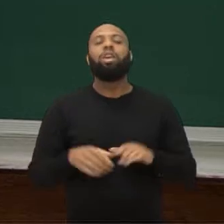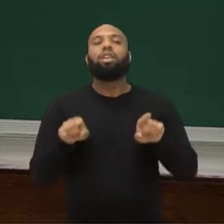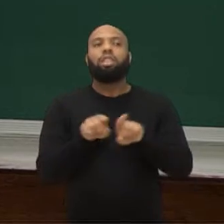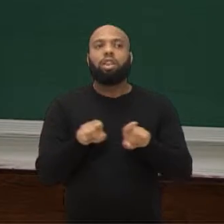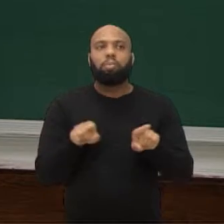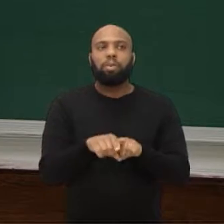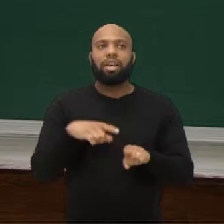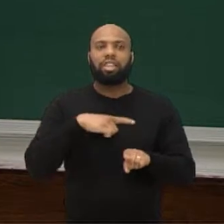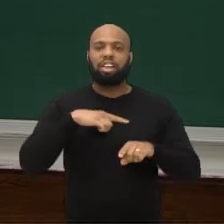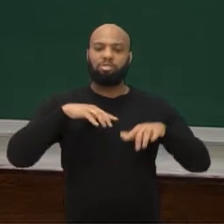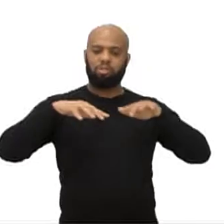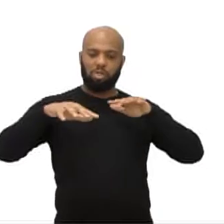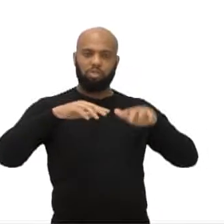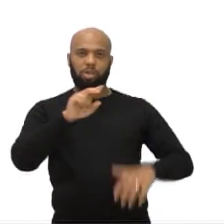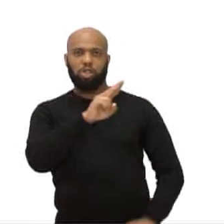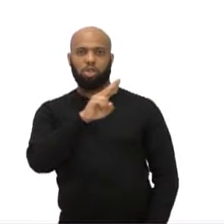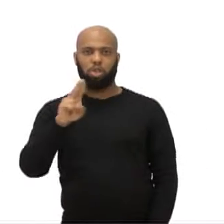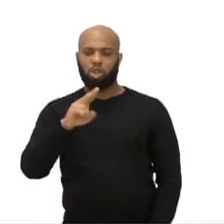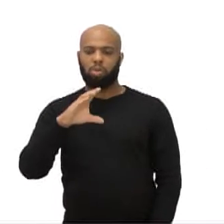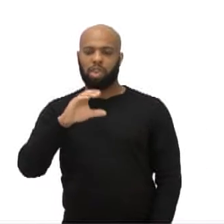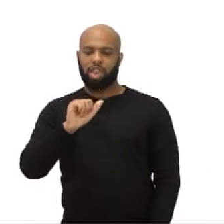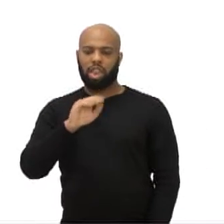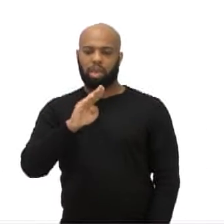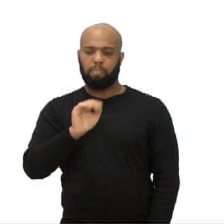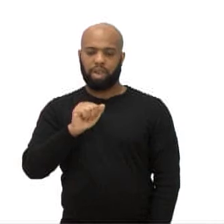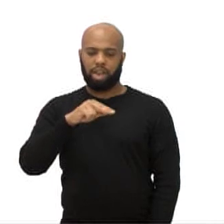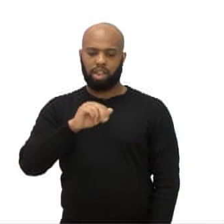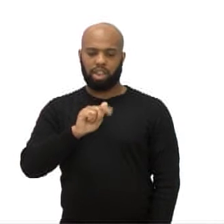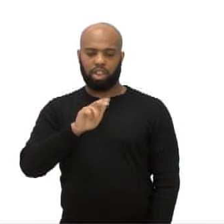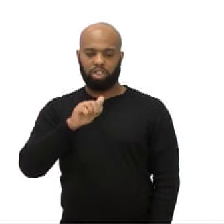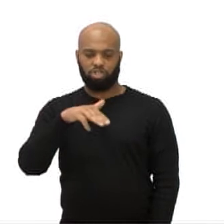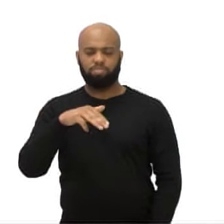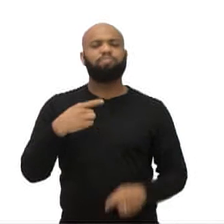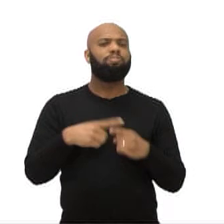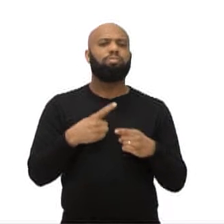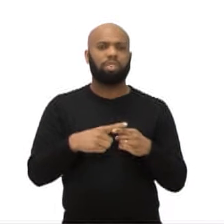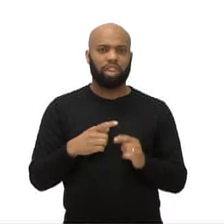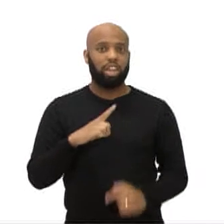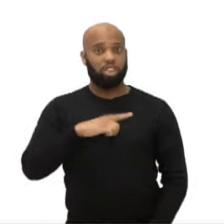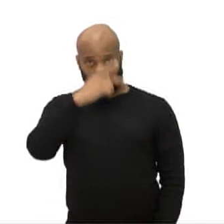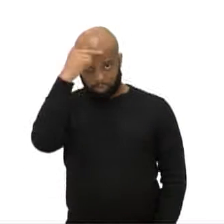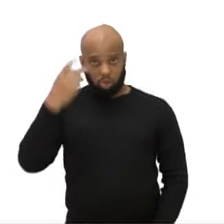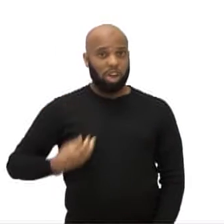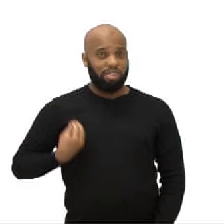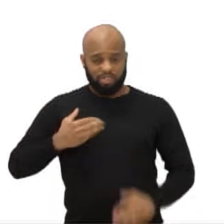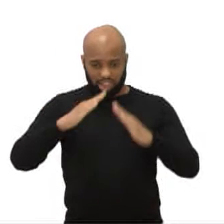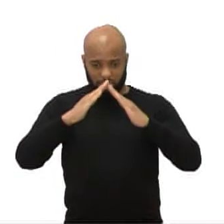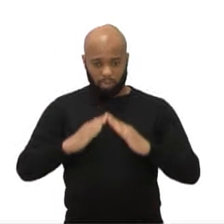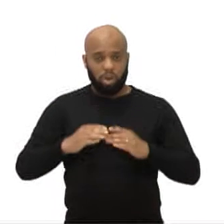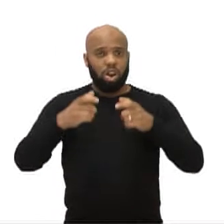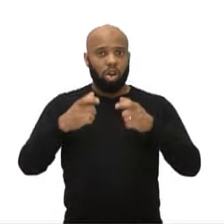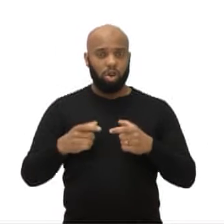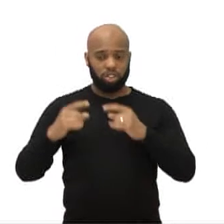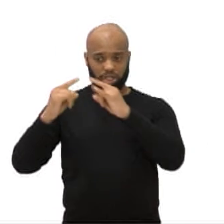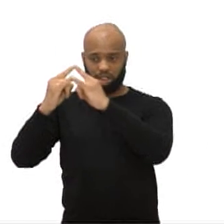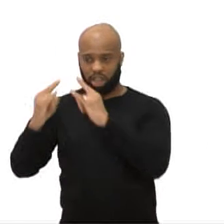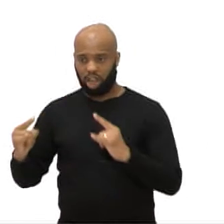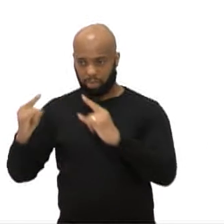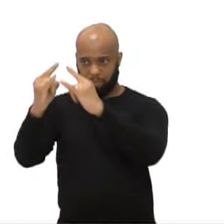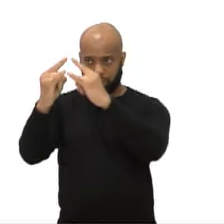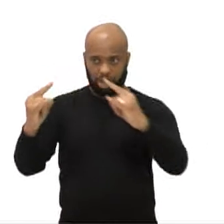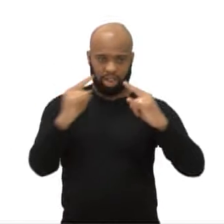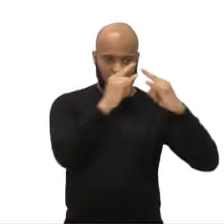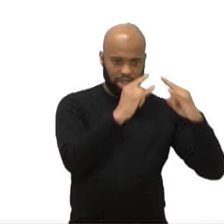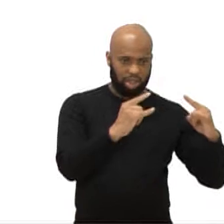Ainda, o movimento recebeu o nome de cabanagem, uma vez que muitos participantes moravam às margens dos rios, nas cabanas. Então, só a